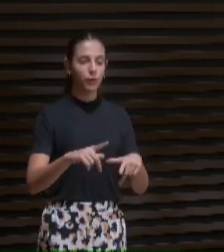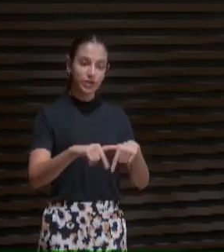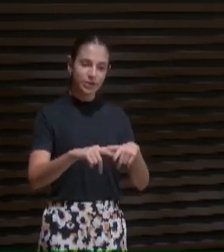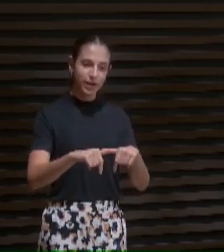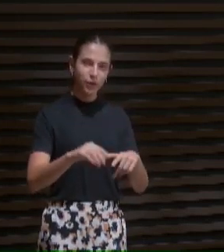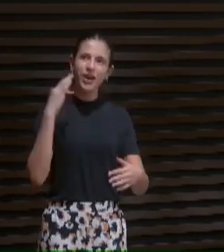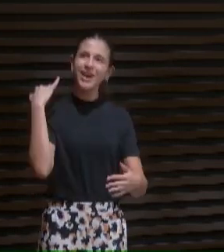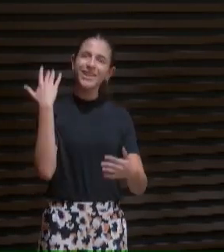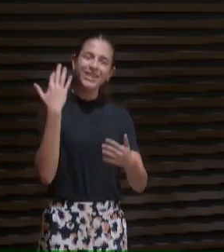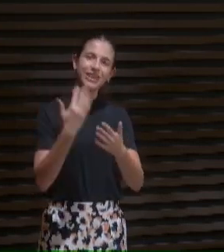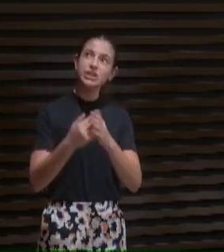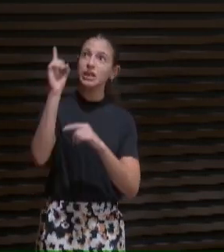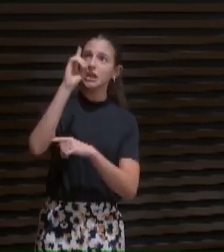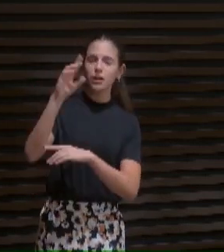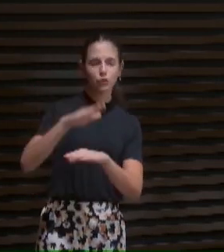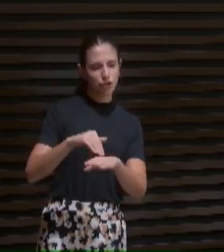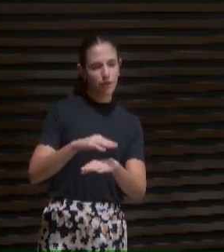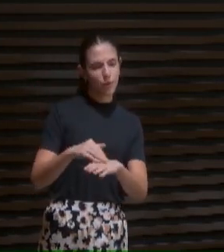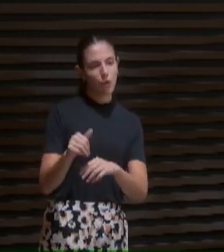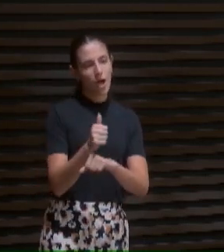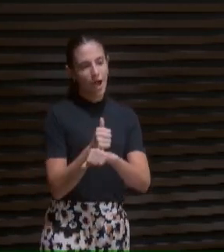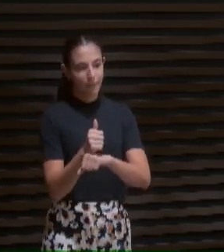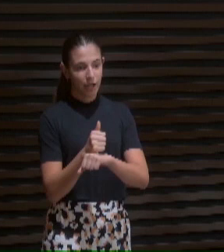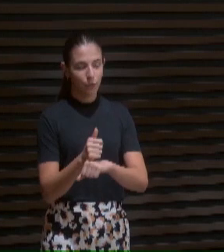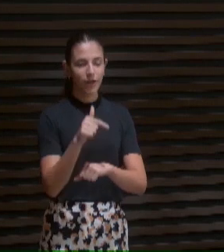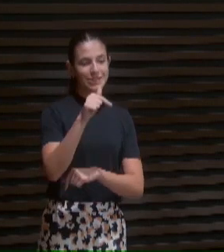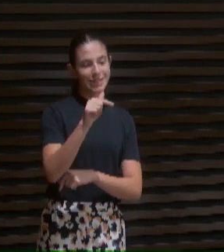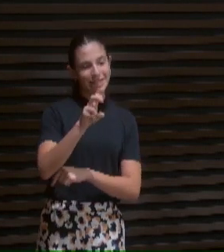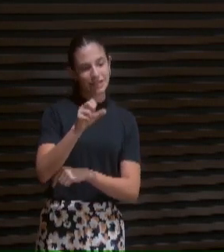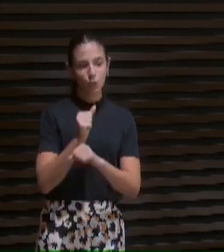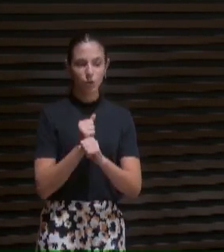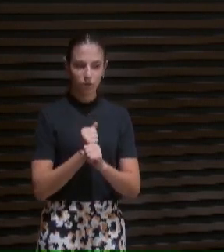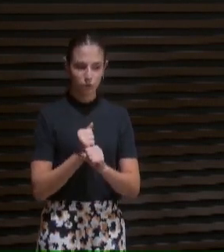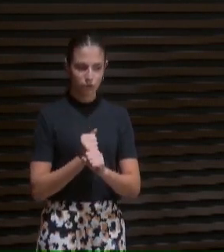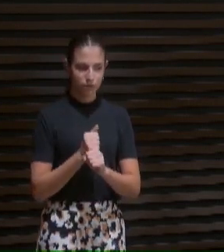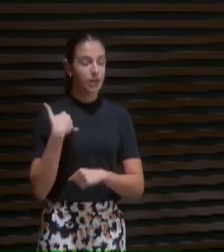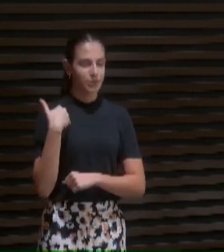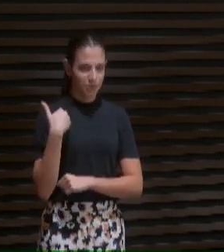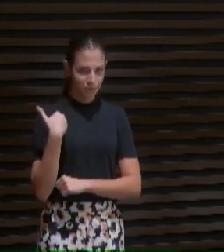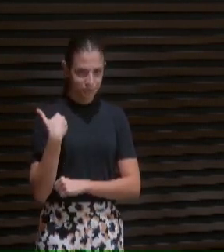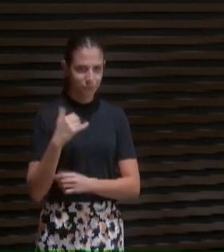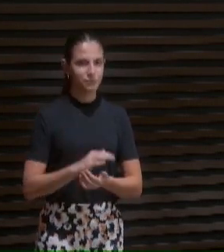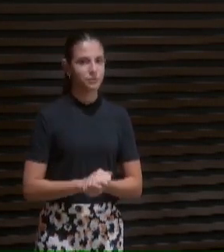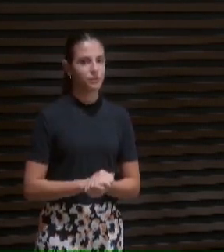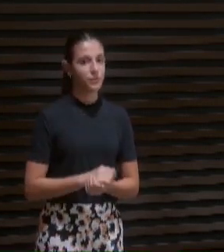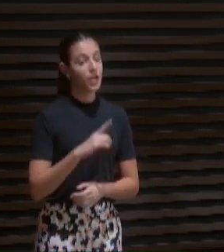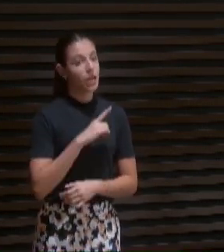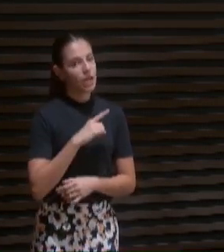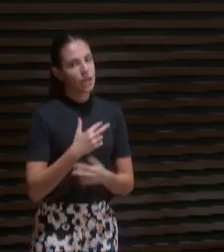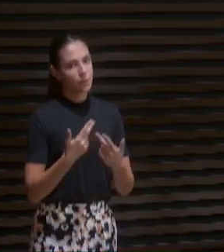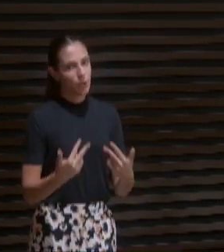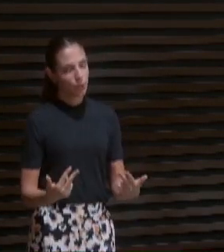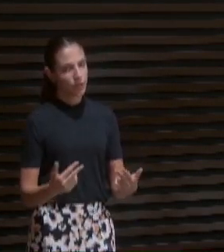que Deus chamou Abraão aos 75 anos. E tem uma coisa na